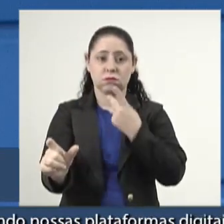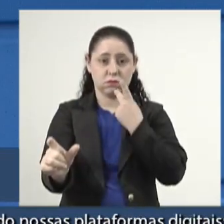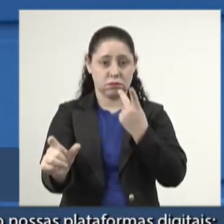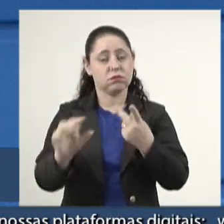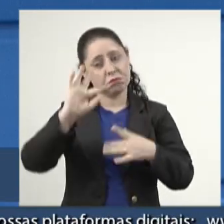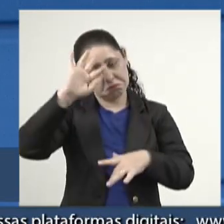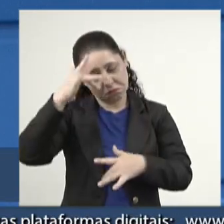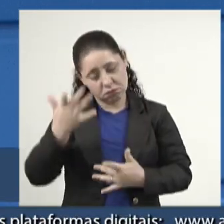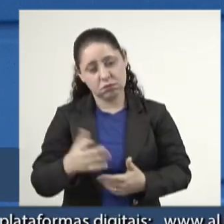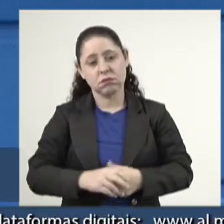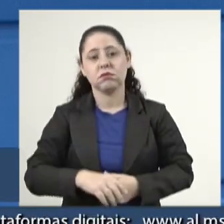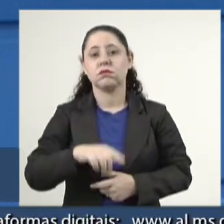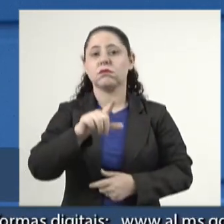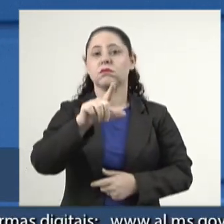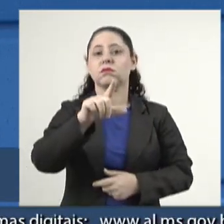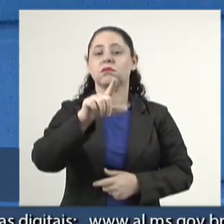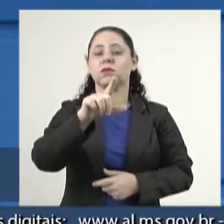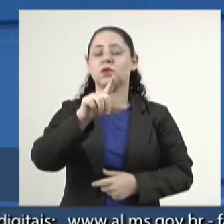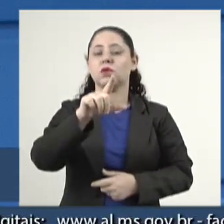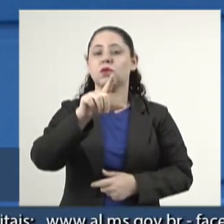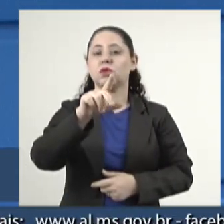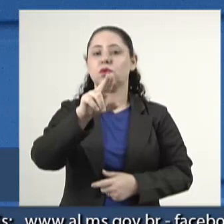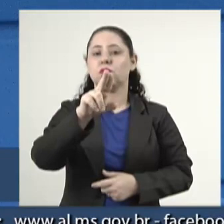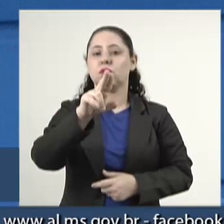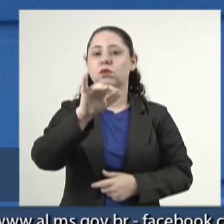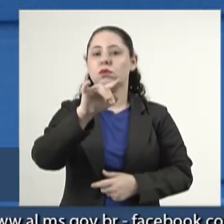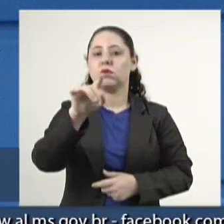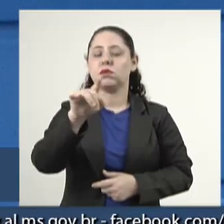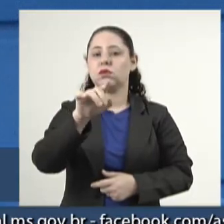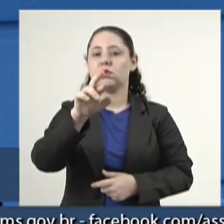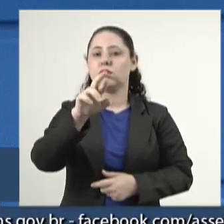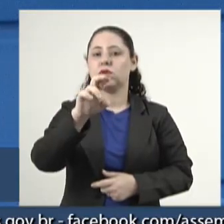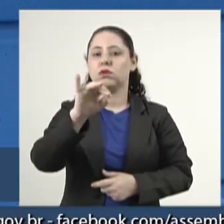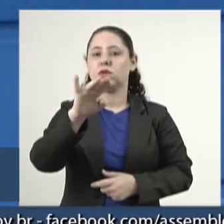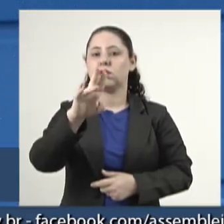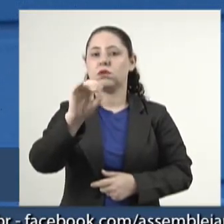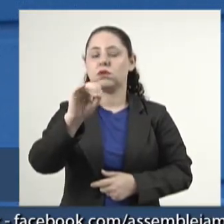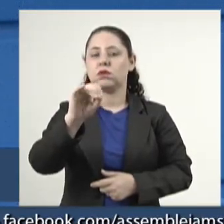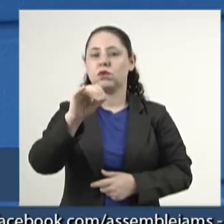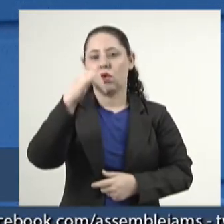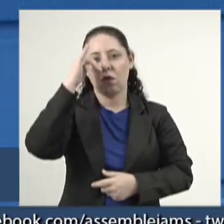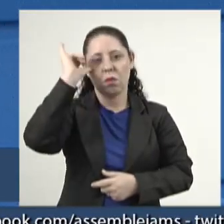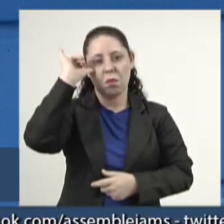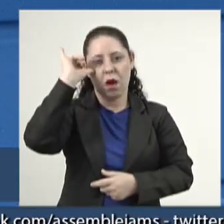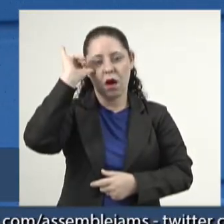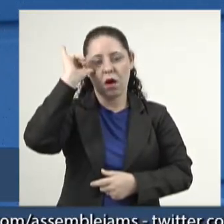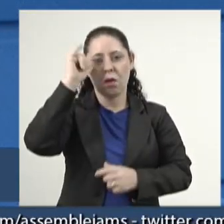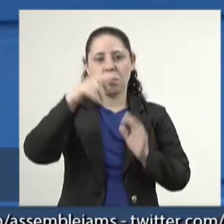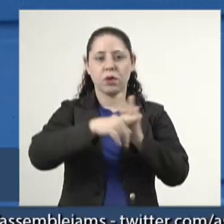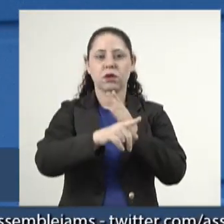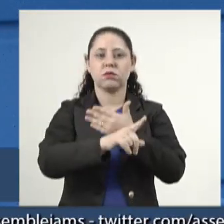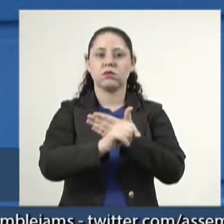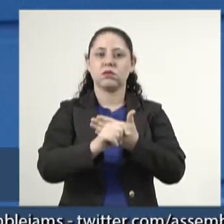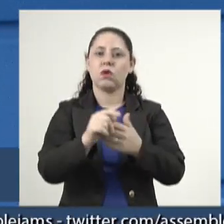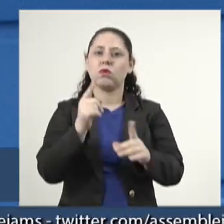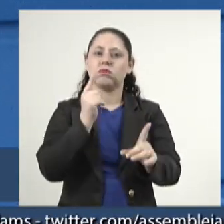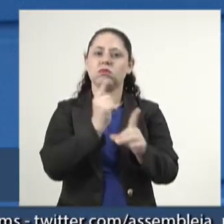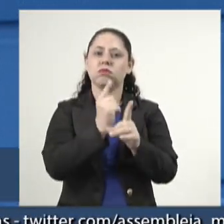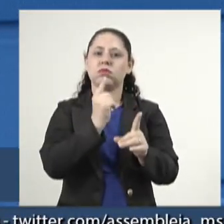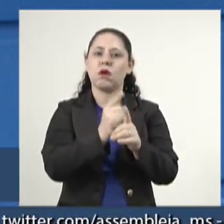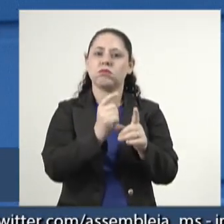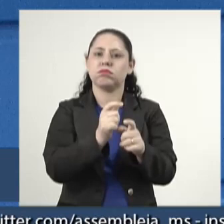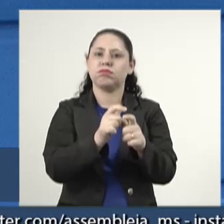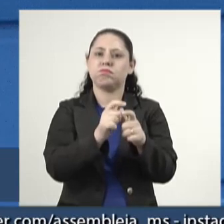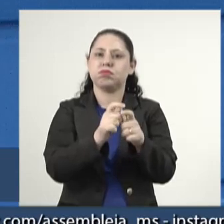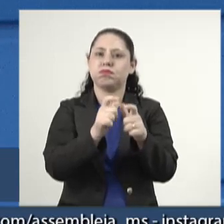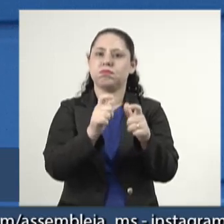as homenagens, que é o Luiz Orcílio Figueiró, que ao estudar o gado bombeiro no Pantanal, constatou que o aumento